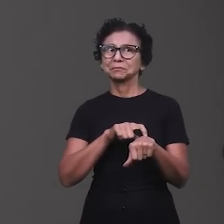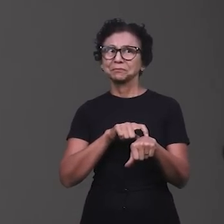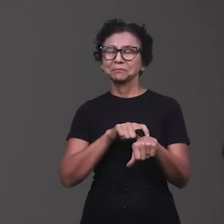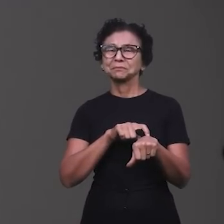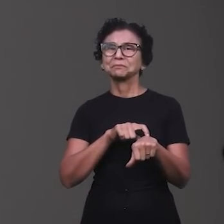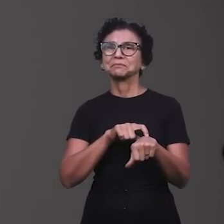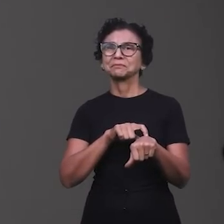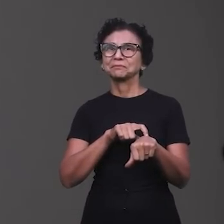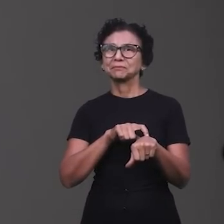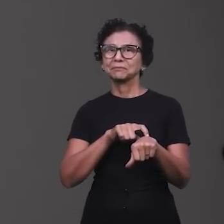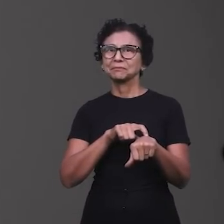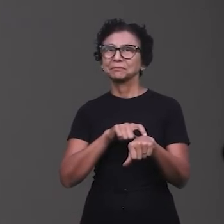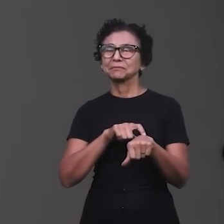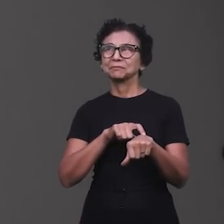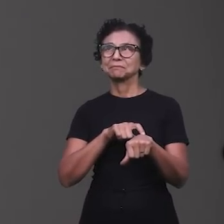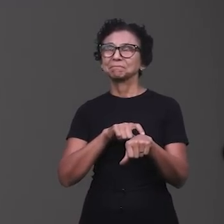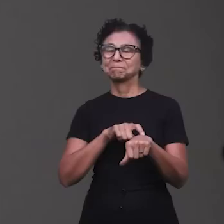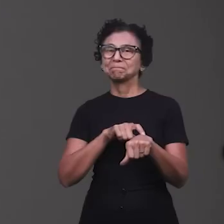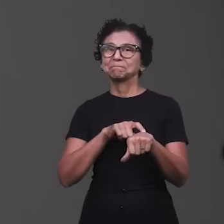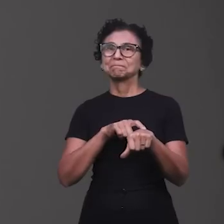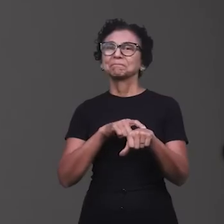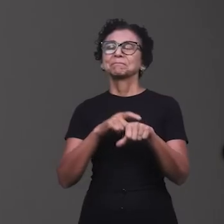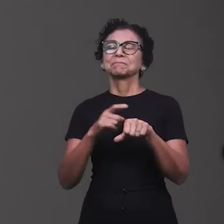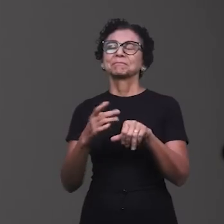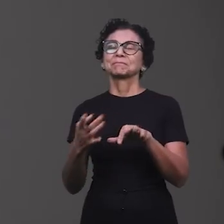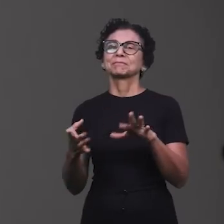meia-noite se ouvirá.